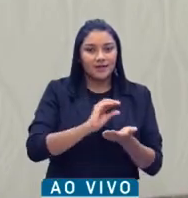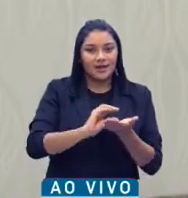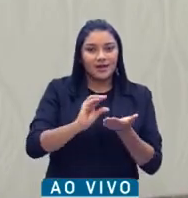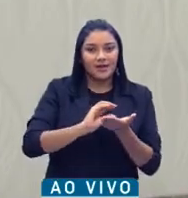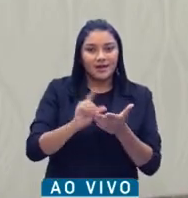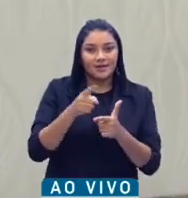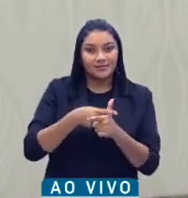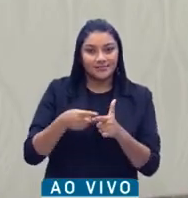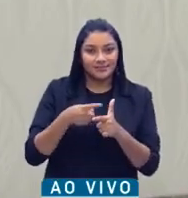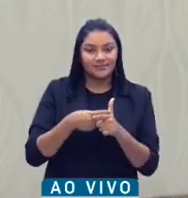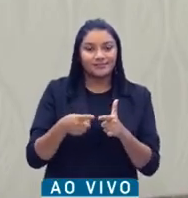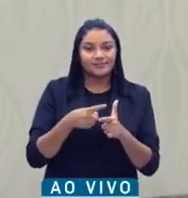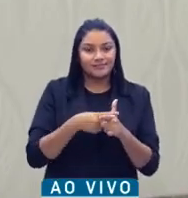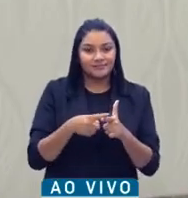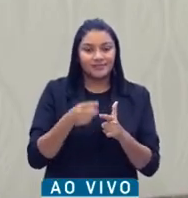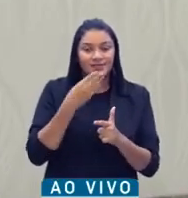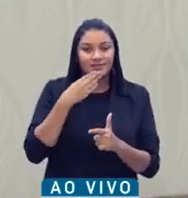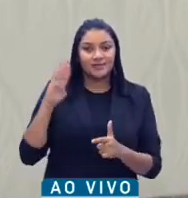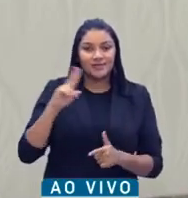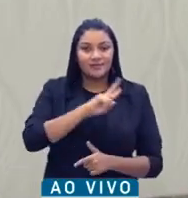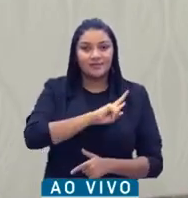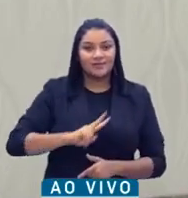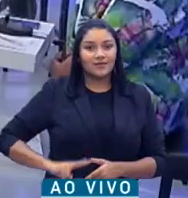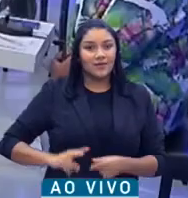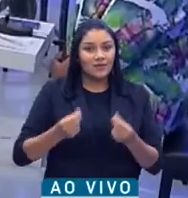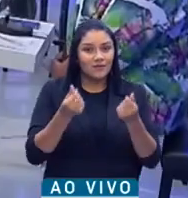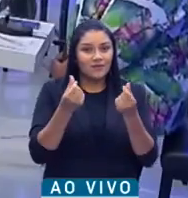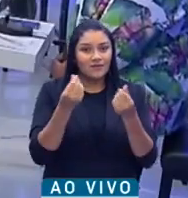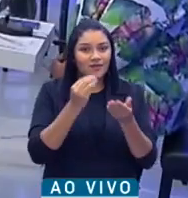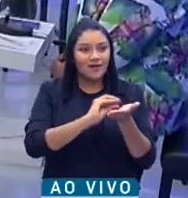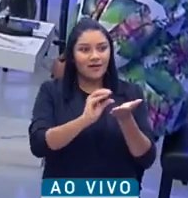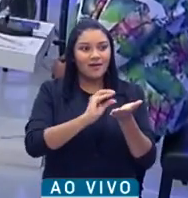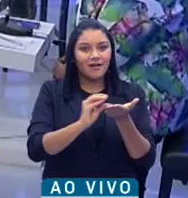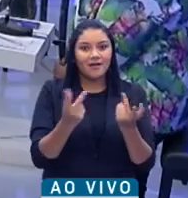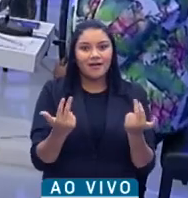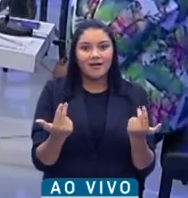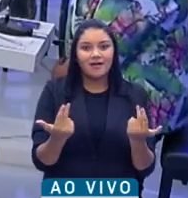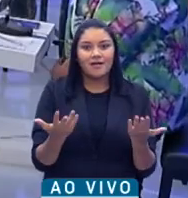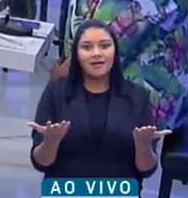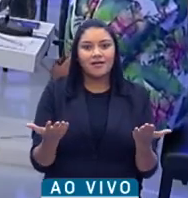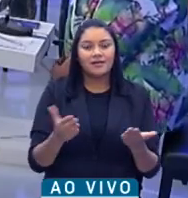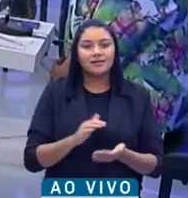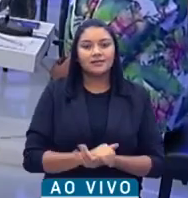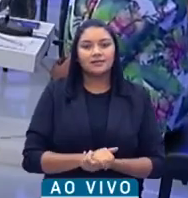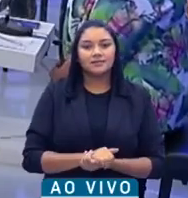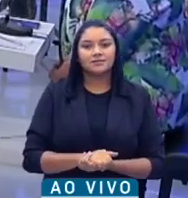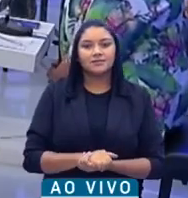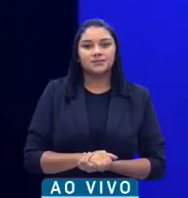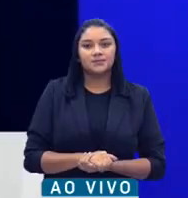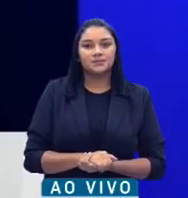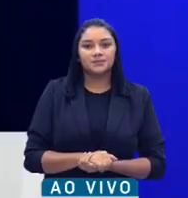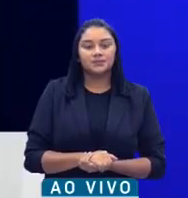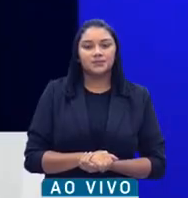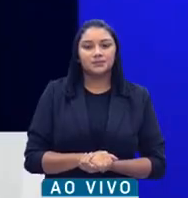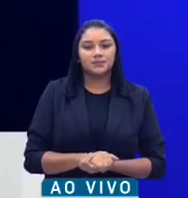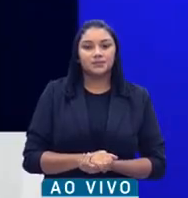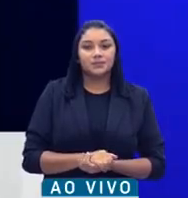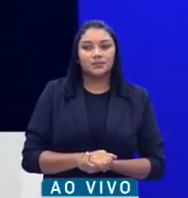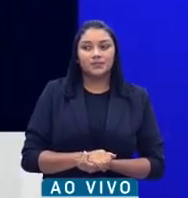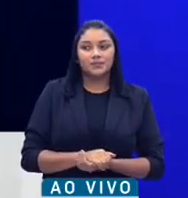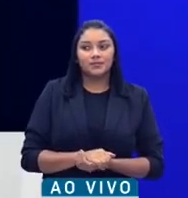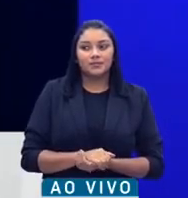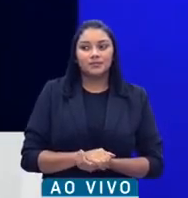entre os candidatos a vereador o fundo eleitoral? Um minuto e meio, candidata. Bom, na